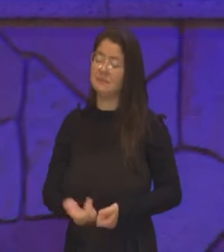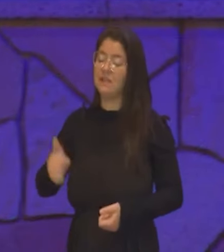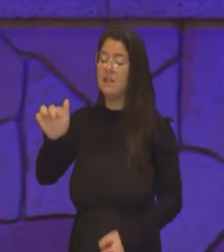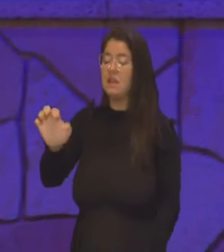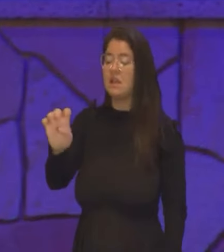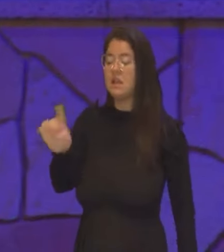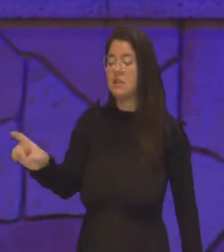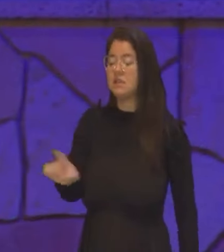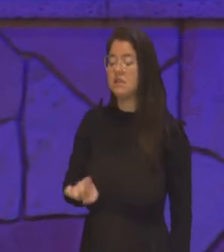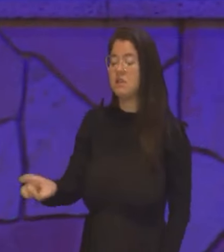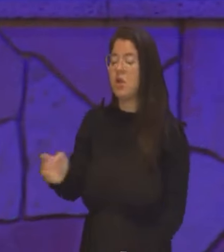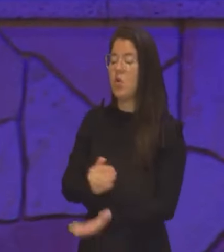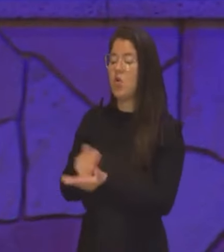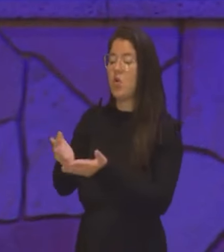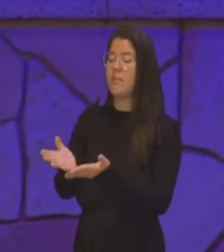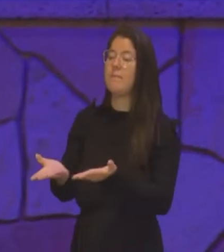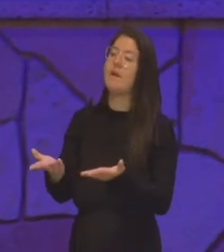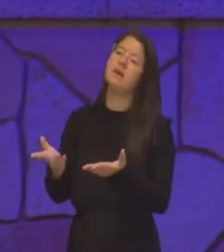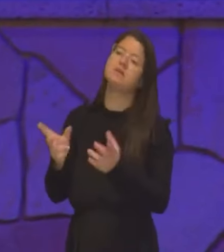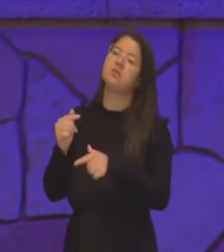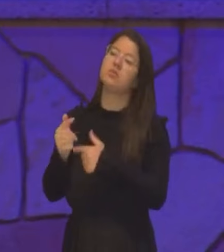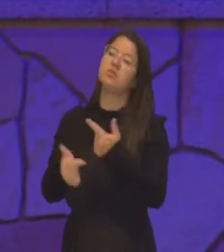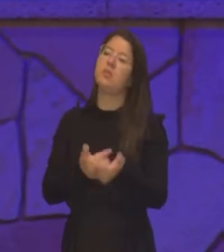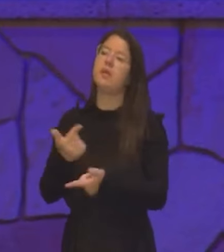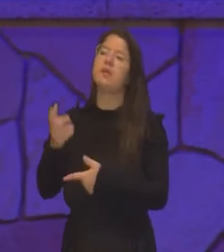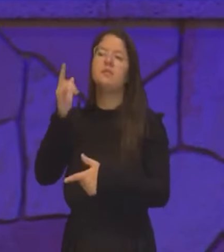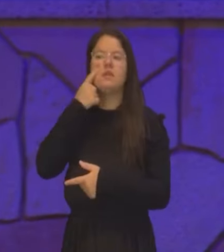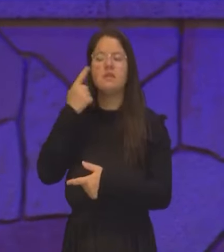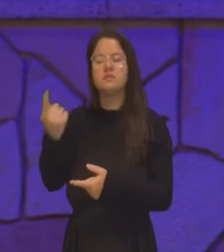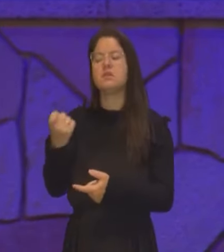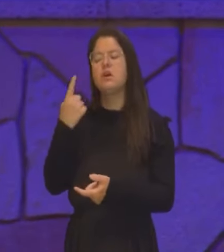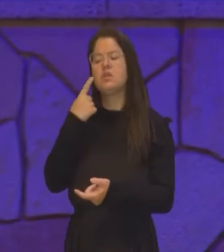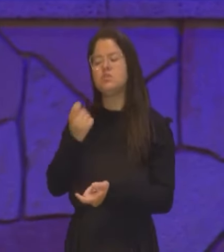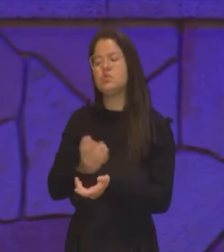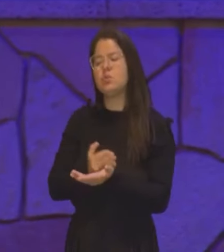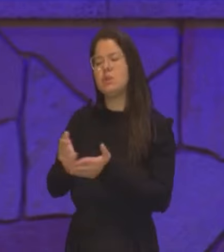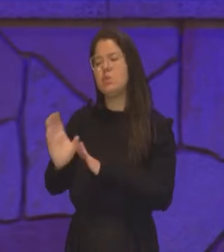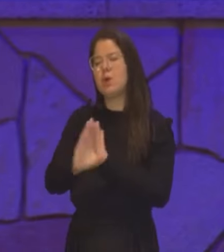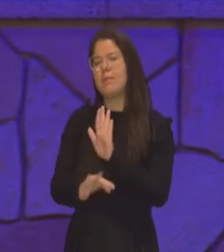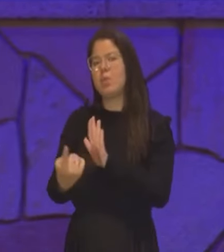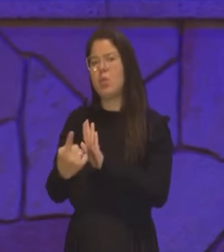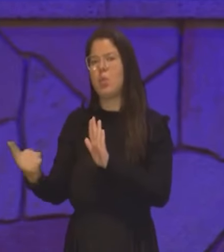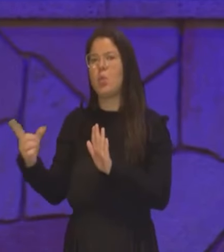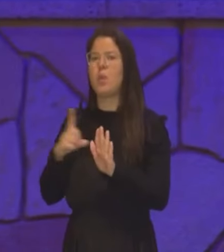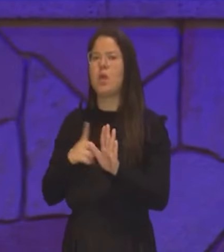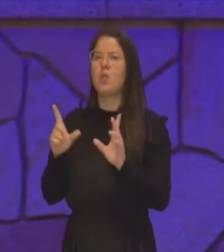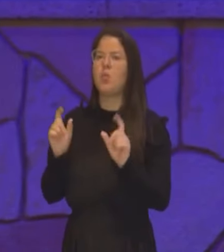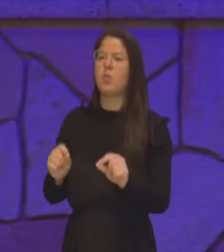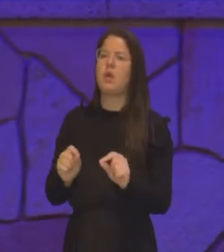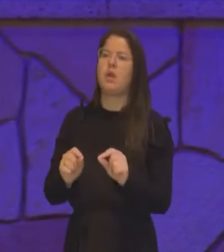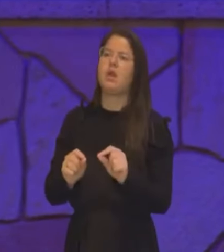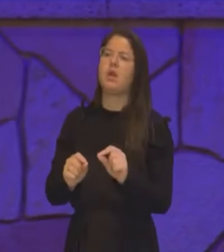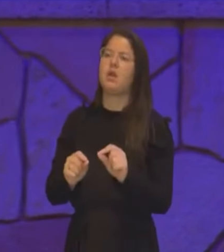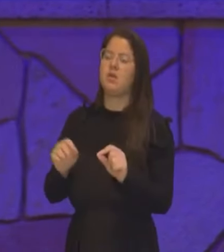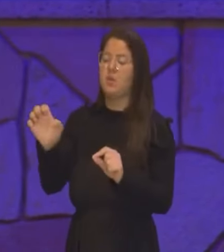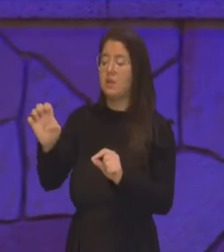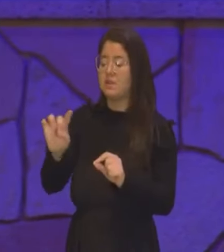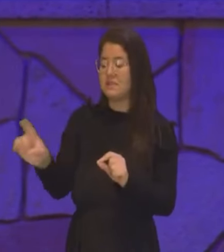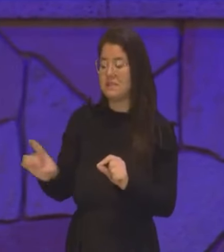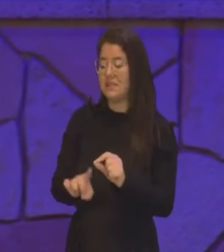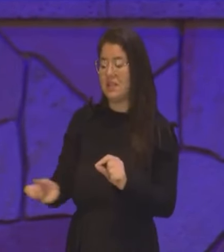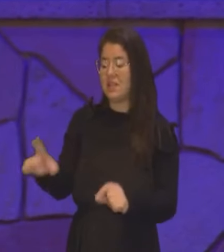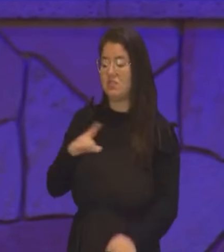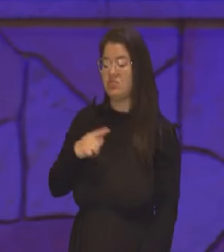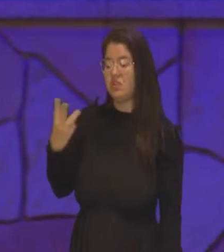Ezequiel, ele começa o seu ministério. É interessante que no início do capítulo 1, há uma menção de que ele havia completado